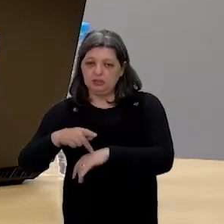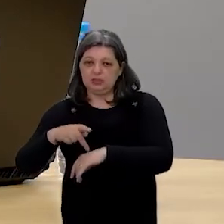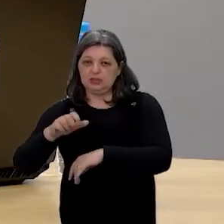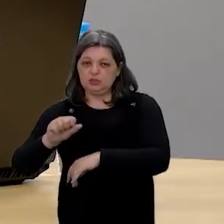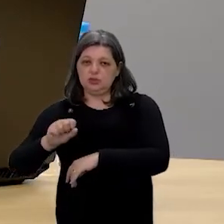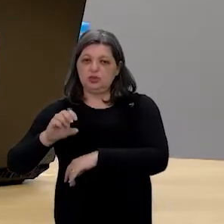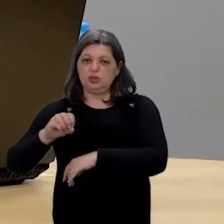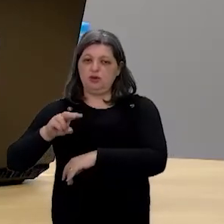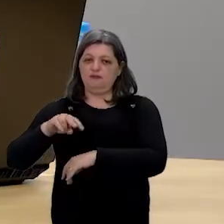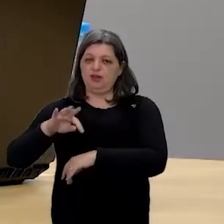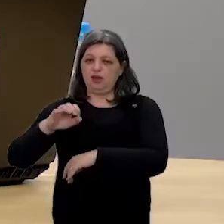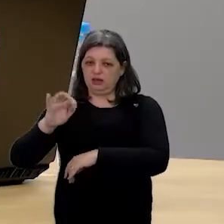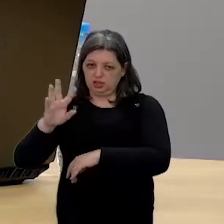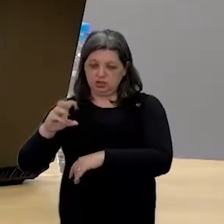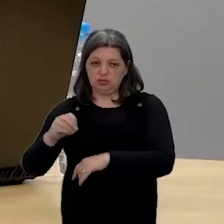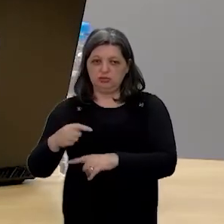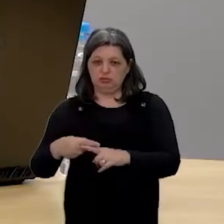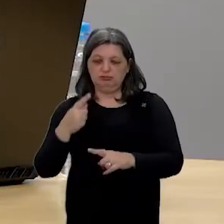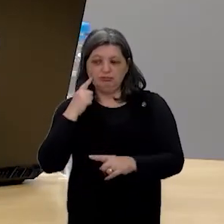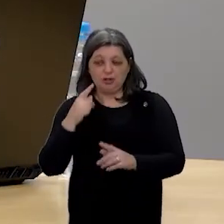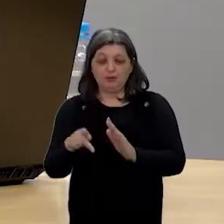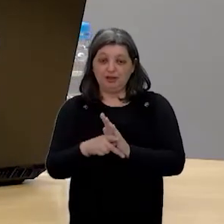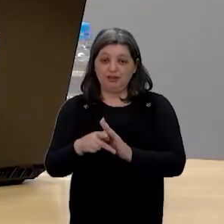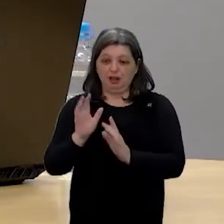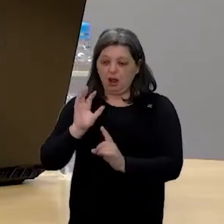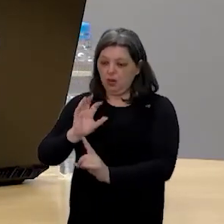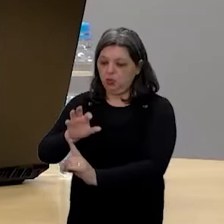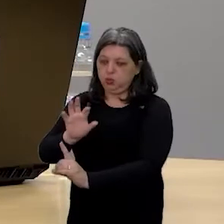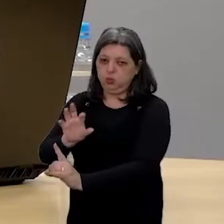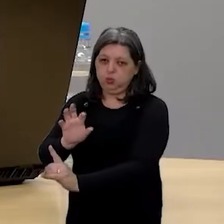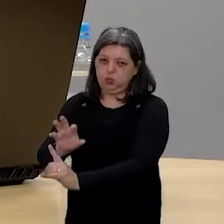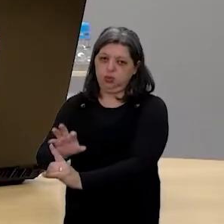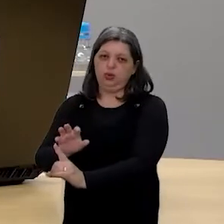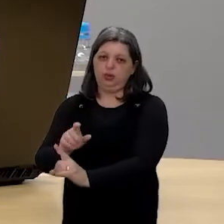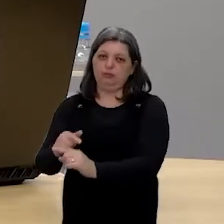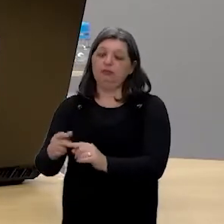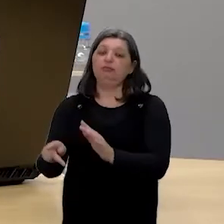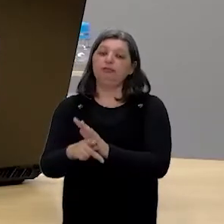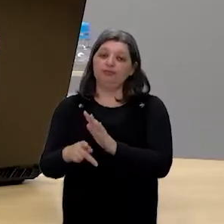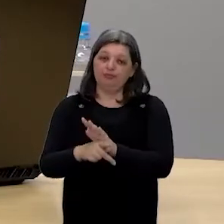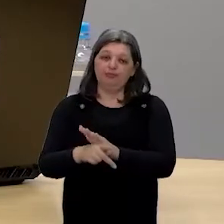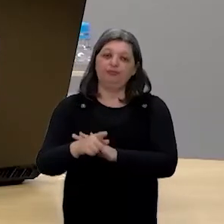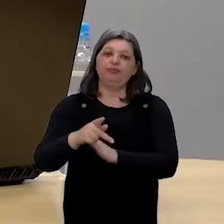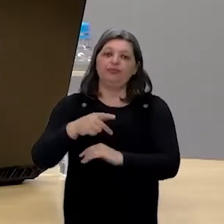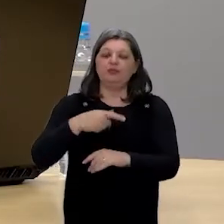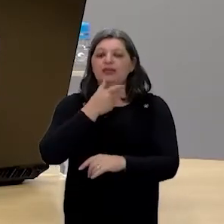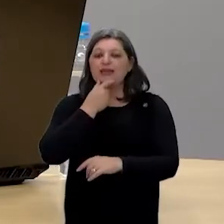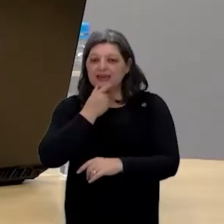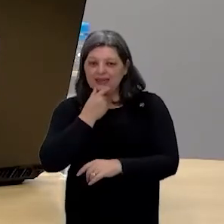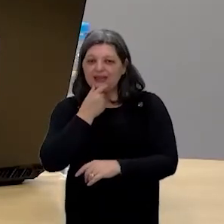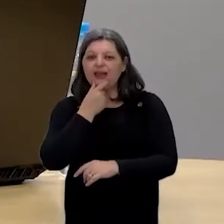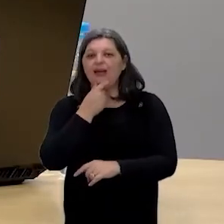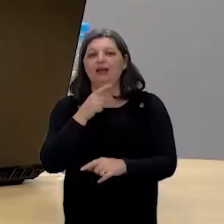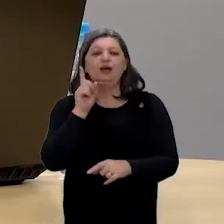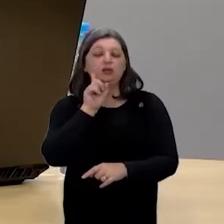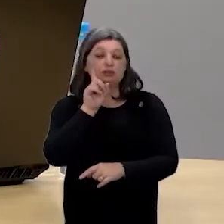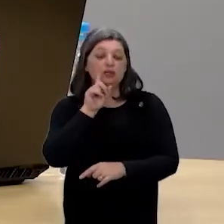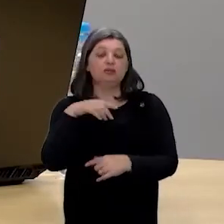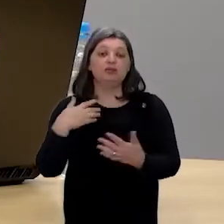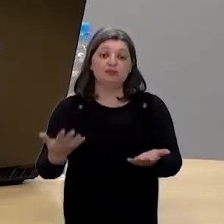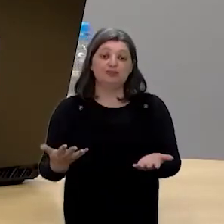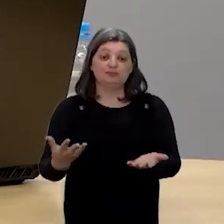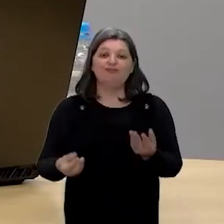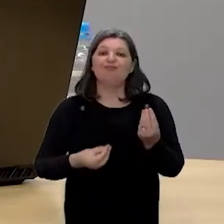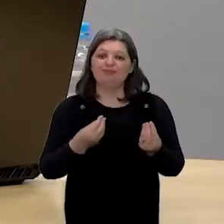modelo socialista como predominante. E nas porções da Inglaterra de domínio inglês e de domínio norte-americano? Vai